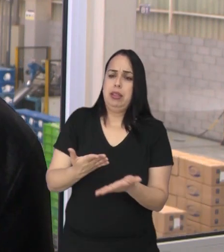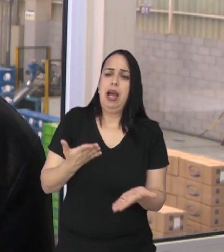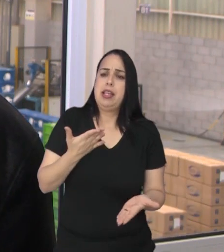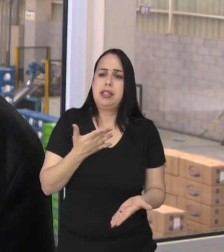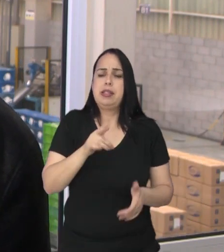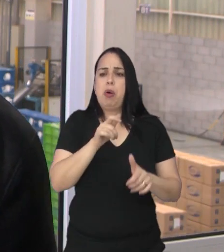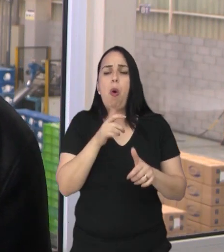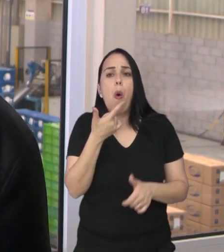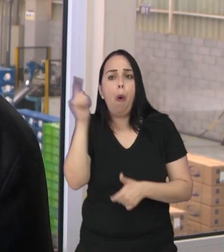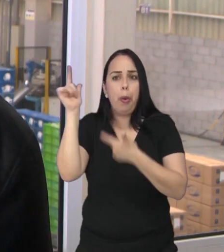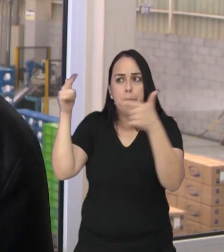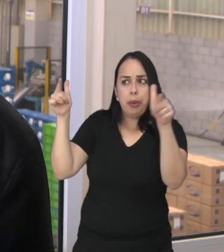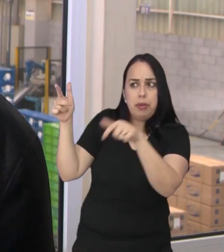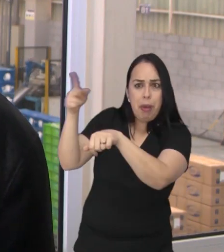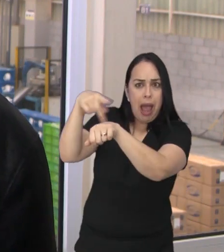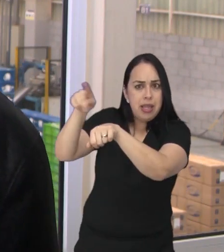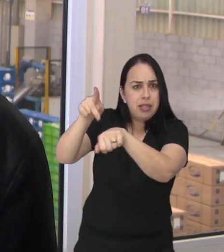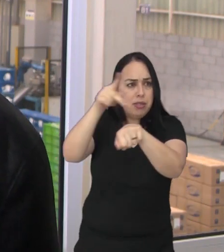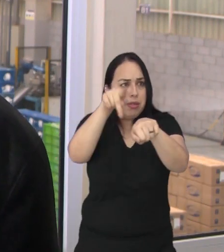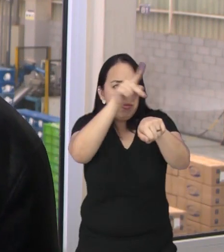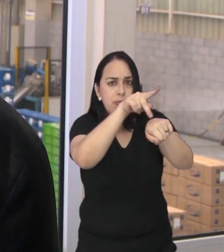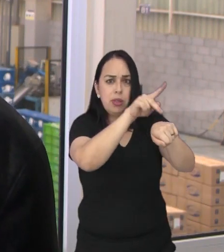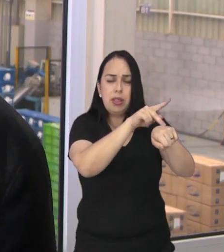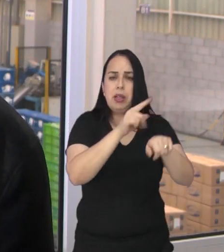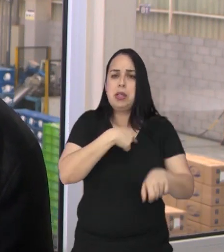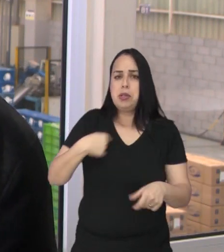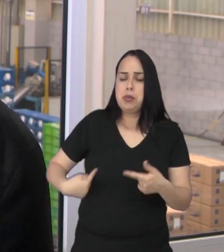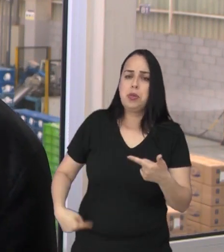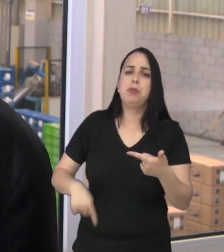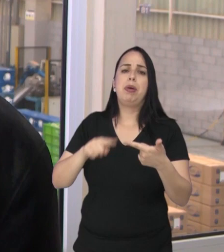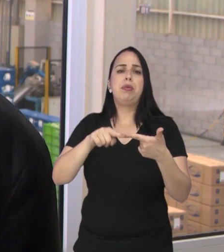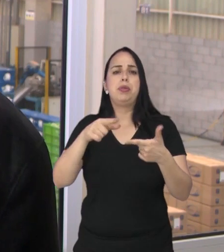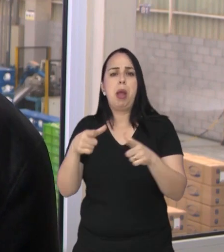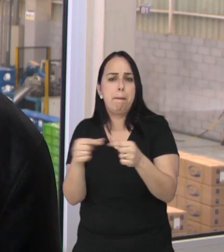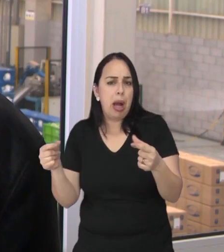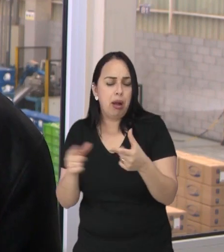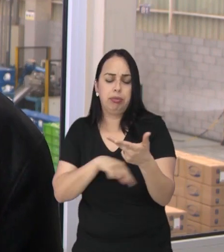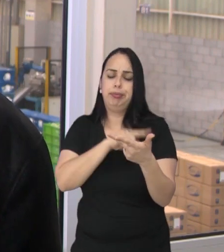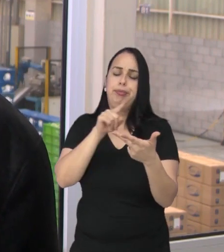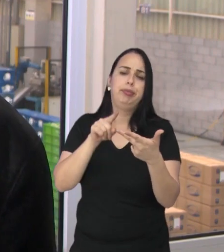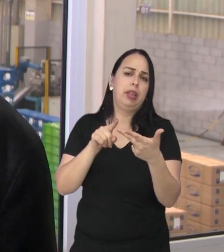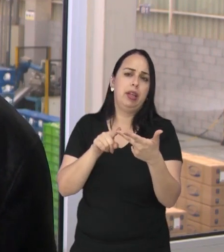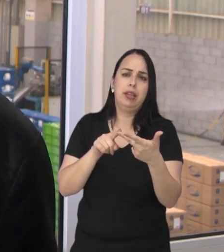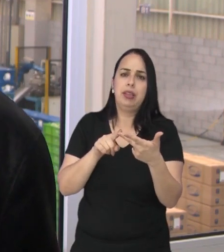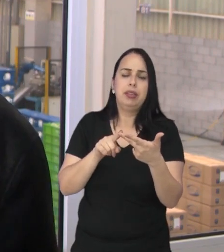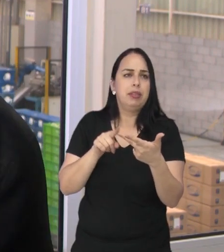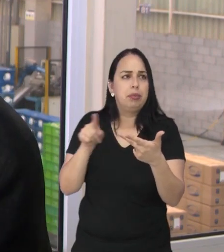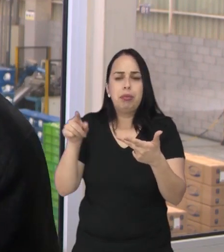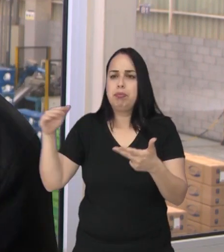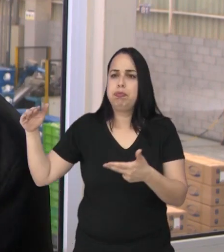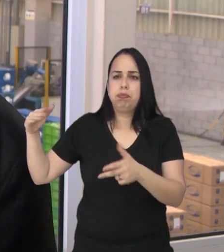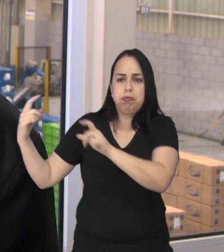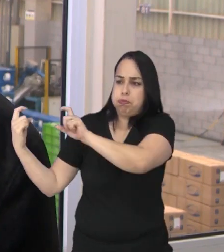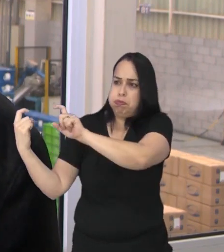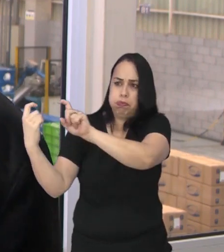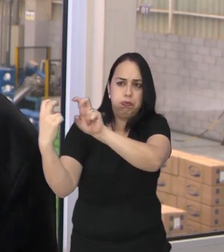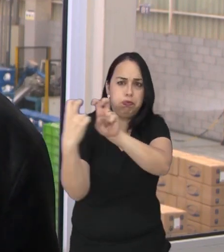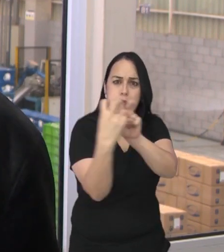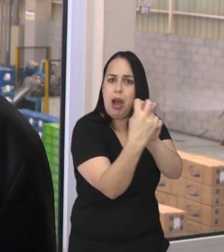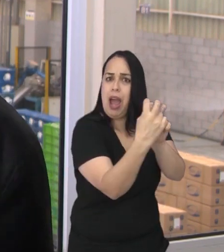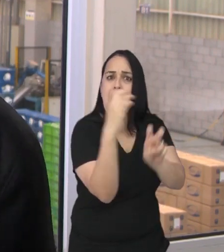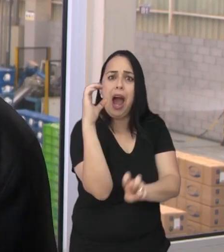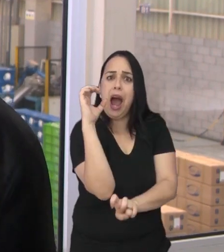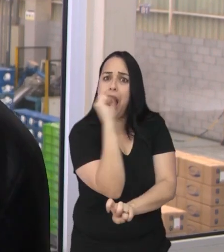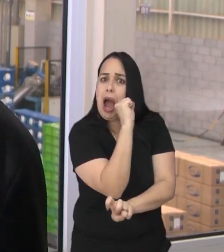muitos outros países que são desenvolvidos, você pega China, você pega Japão, Às vezes, num raio de 200, 300 quilômetros, todo mundo